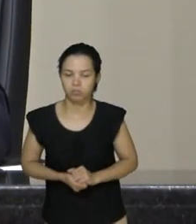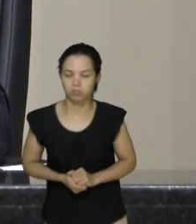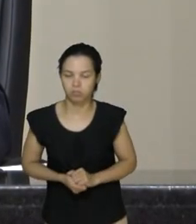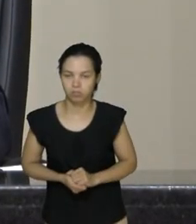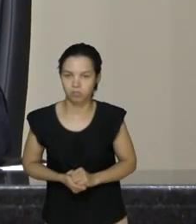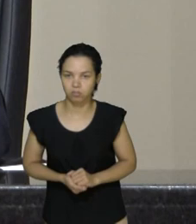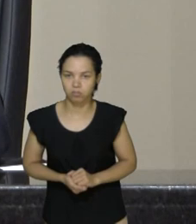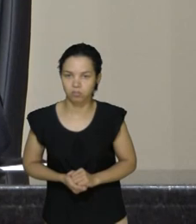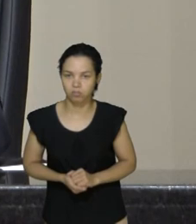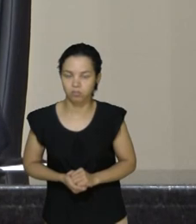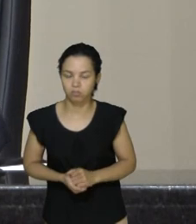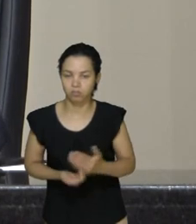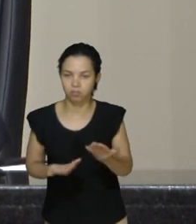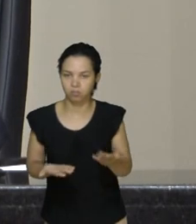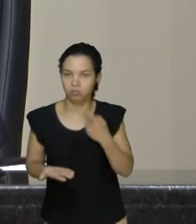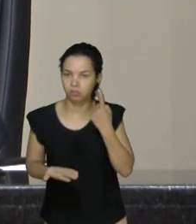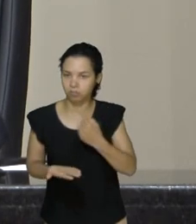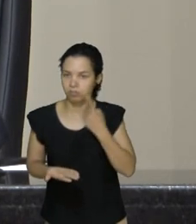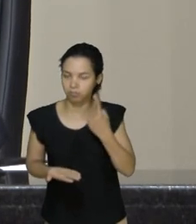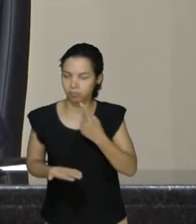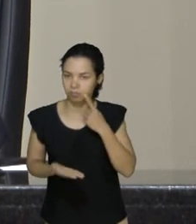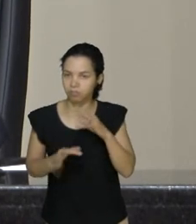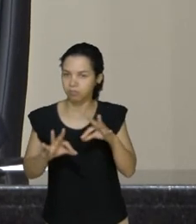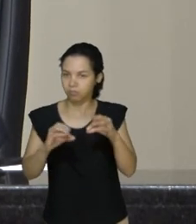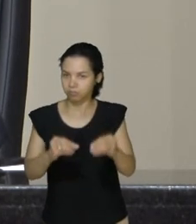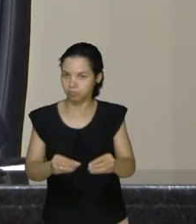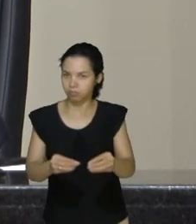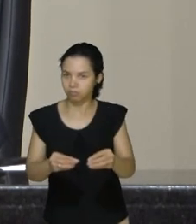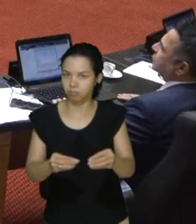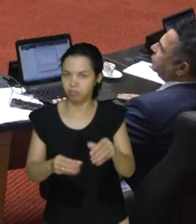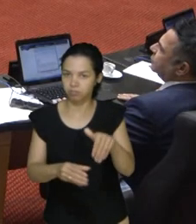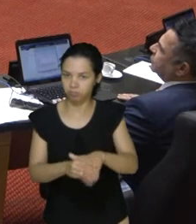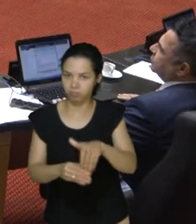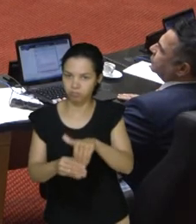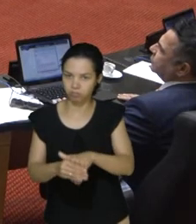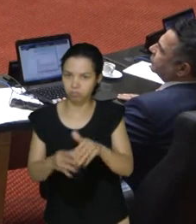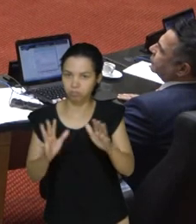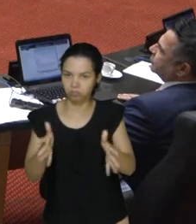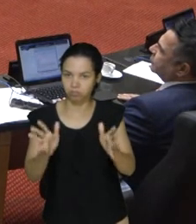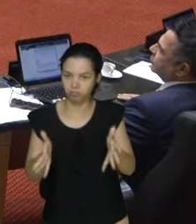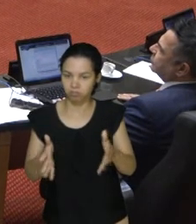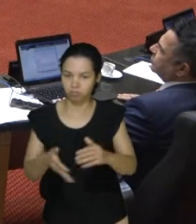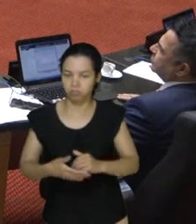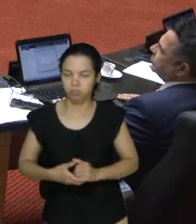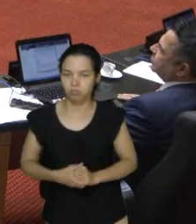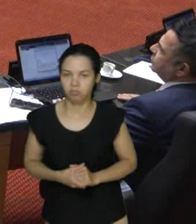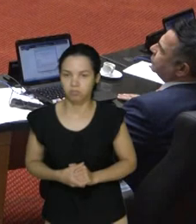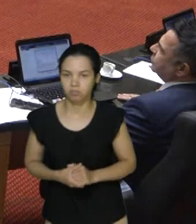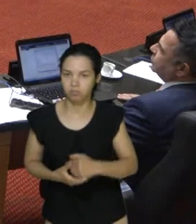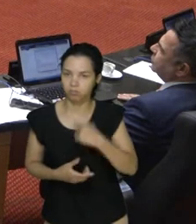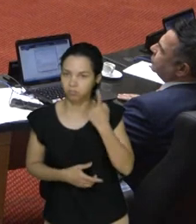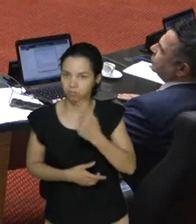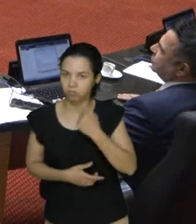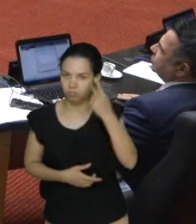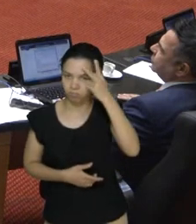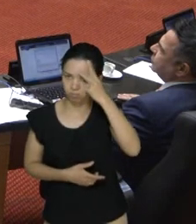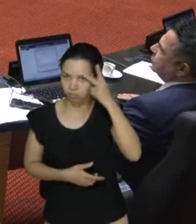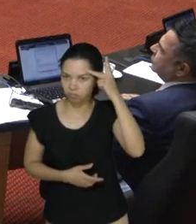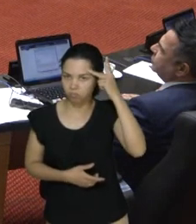Senhores deputados, todos exerceram seu direito de voto. Deputada Paulinha.